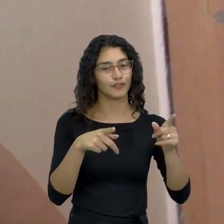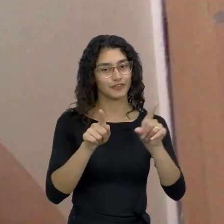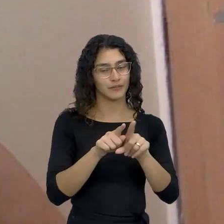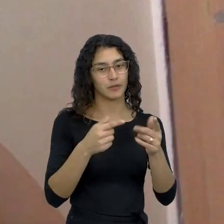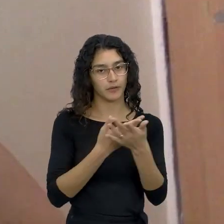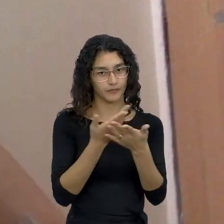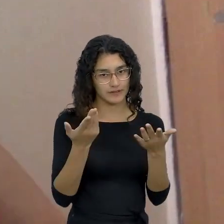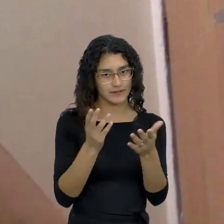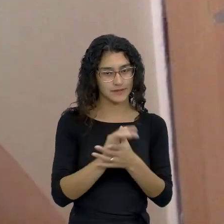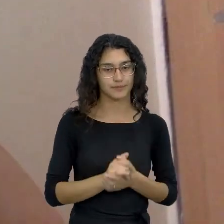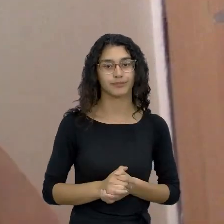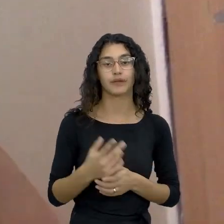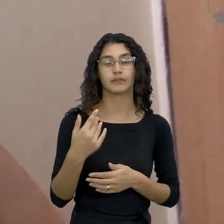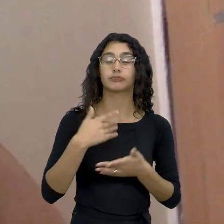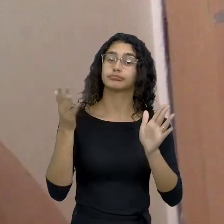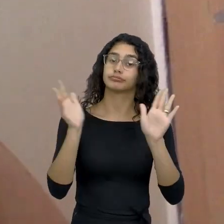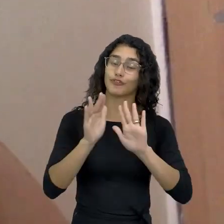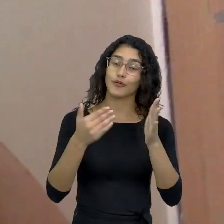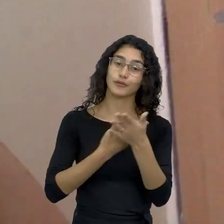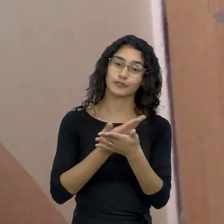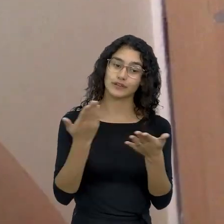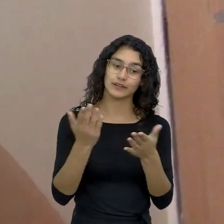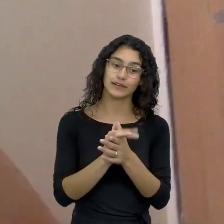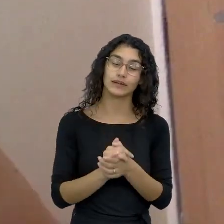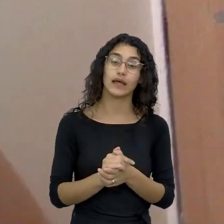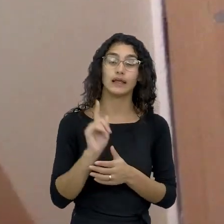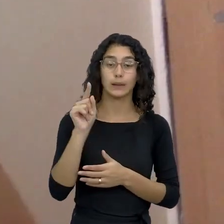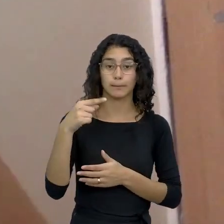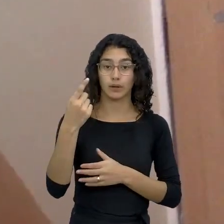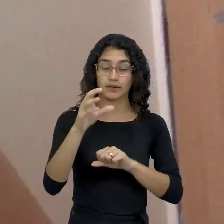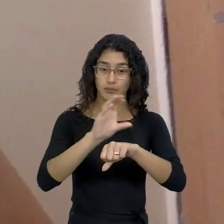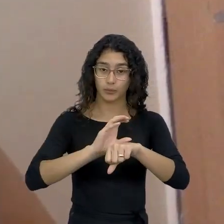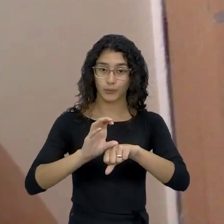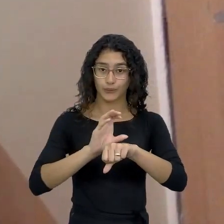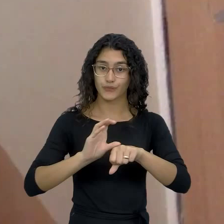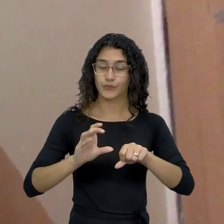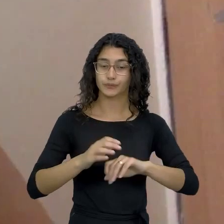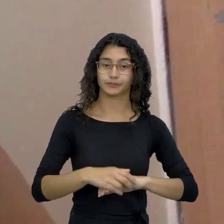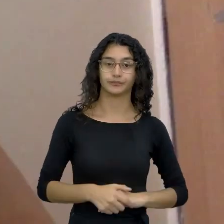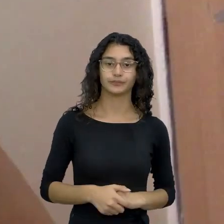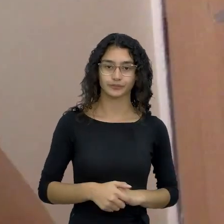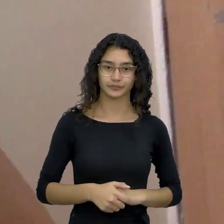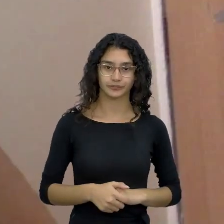tá? Então, eu me despeço aqui e até a próxima formação.